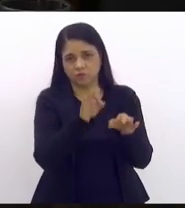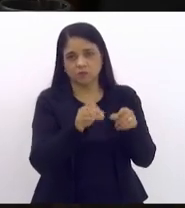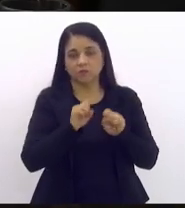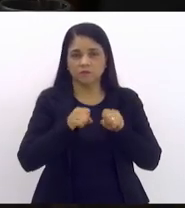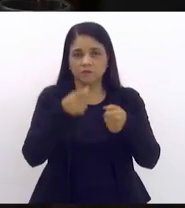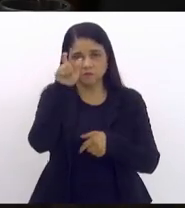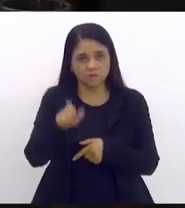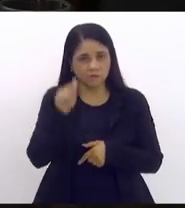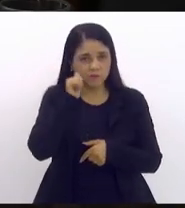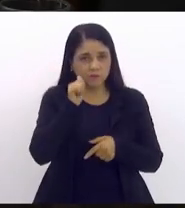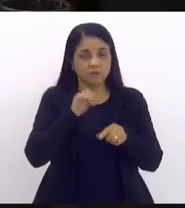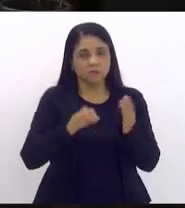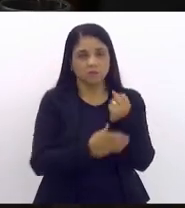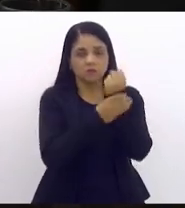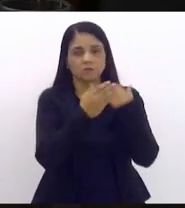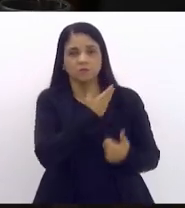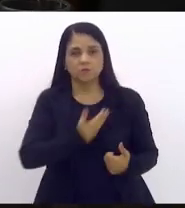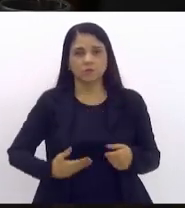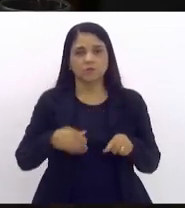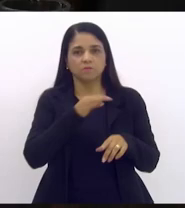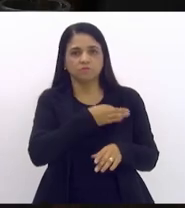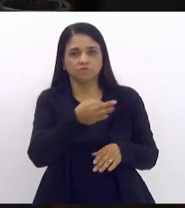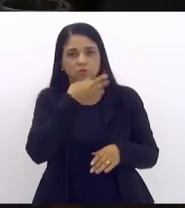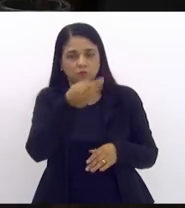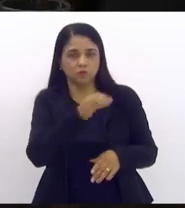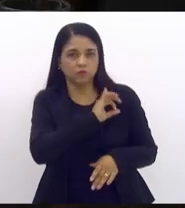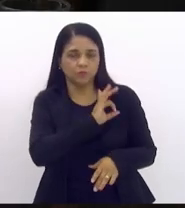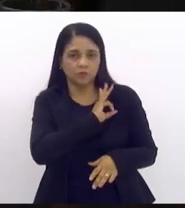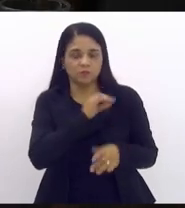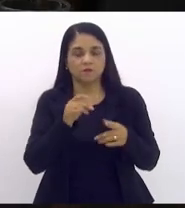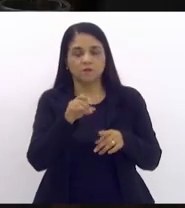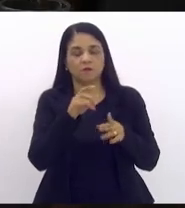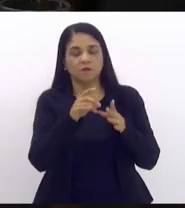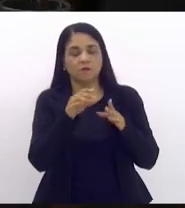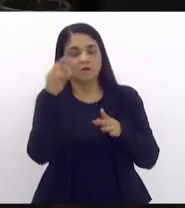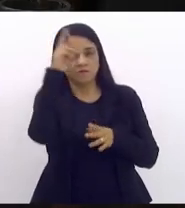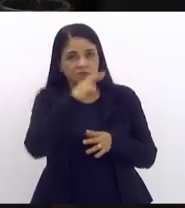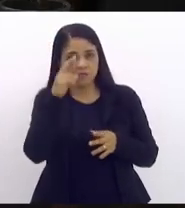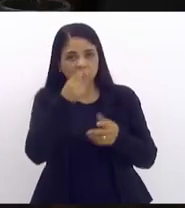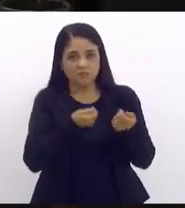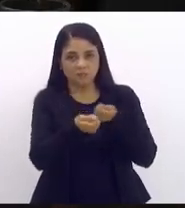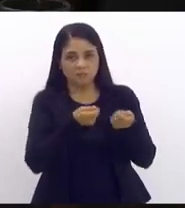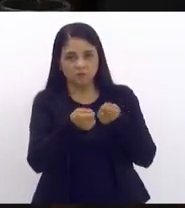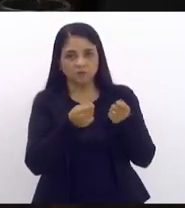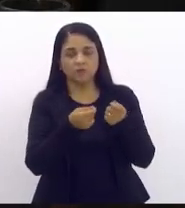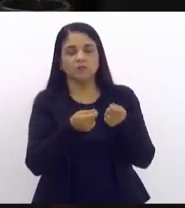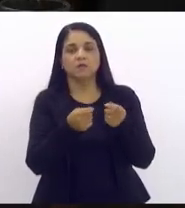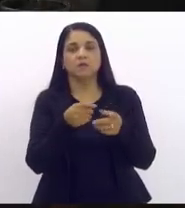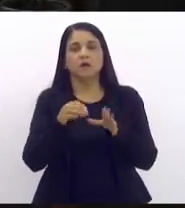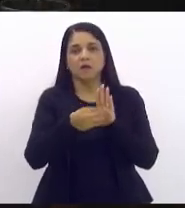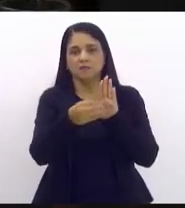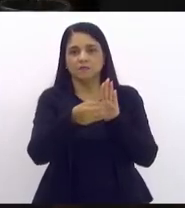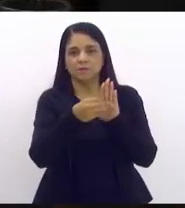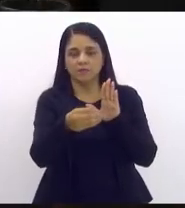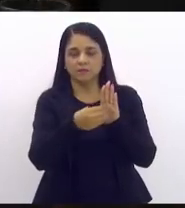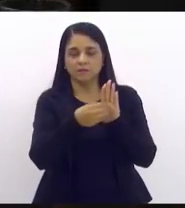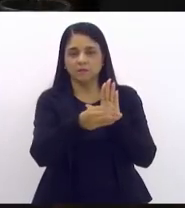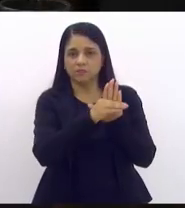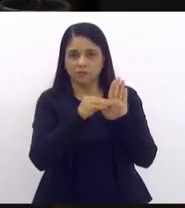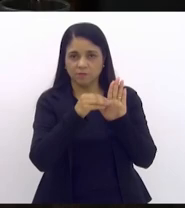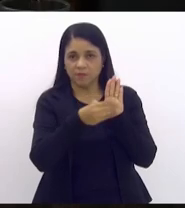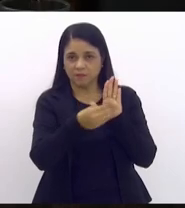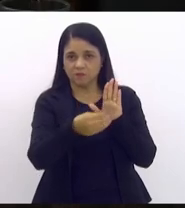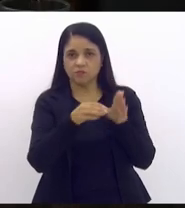dos Direitos da Mulher, de Segurança Pública, Assuntos de Polícia, Orçamento, Fiscalização Financeira e Controle, as emendas de plenário. Para